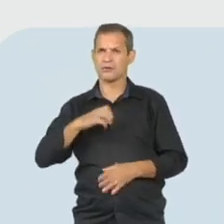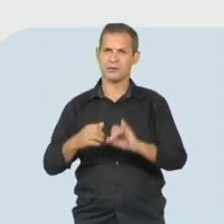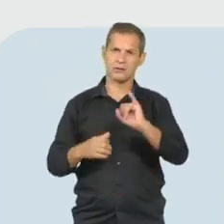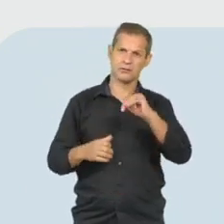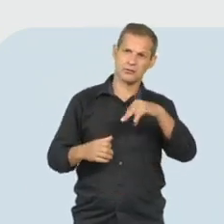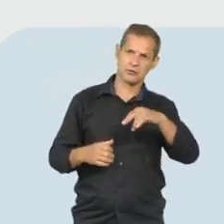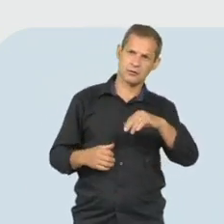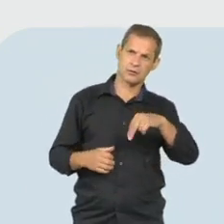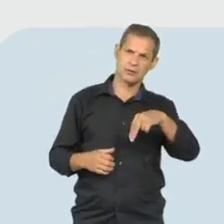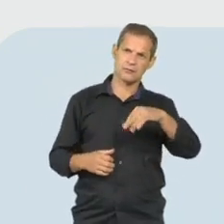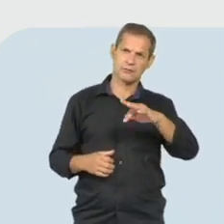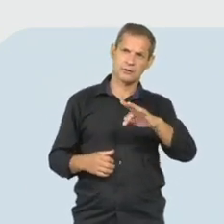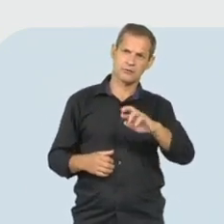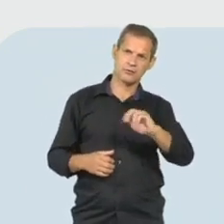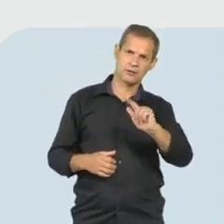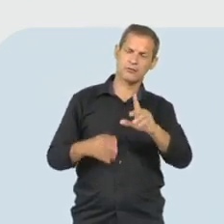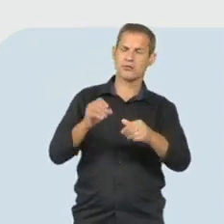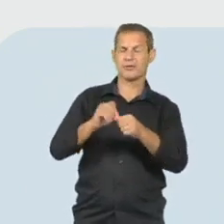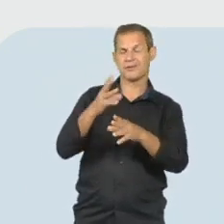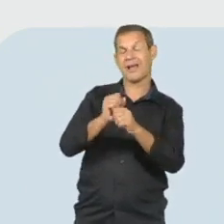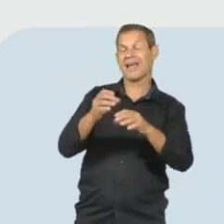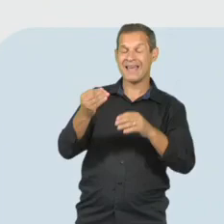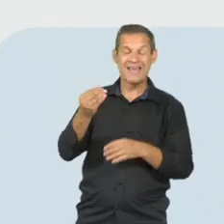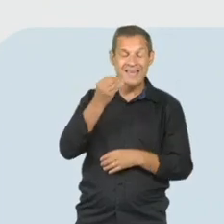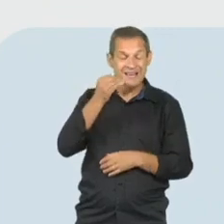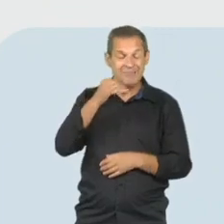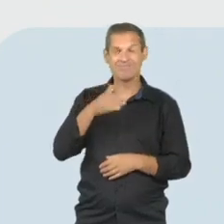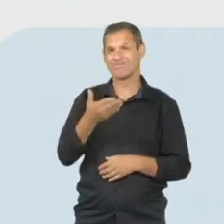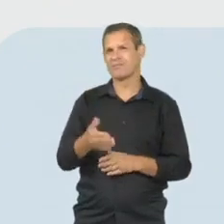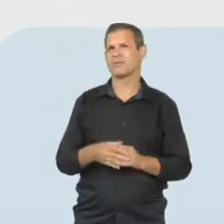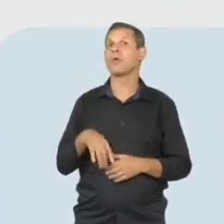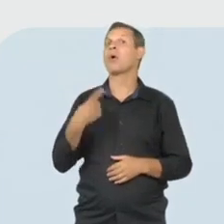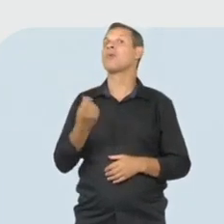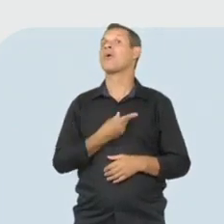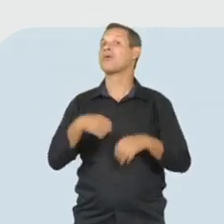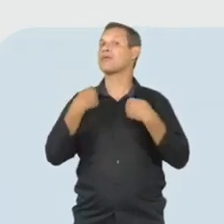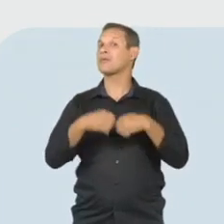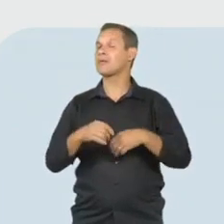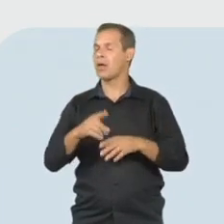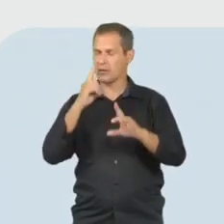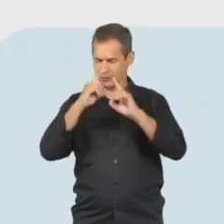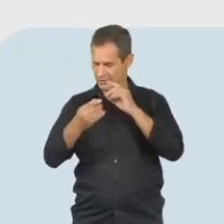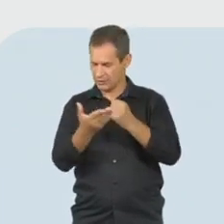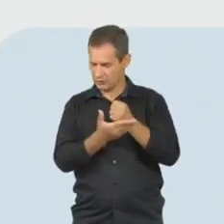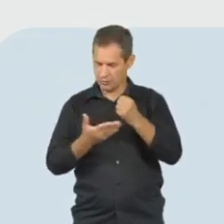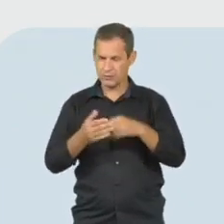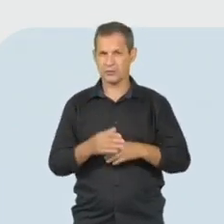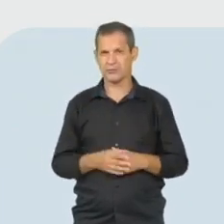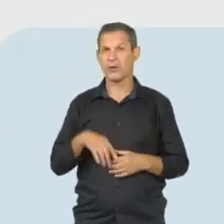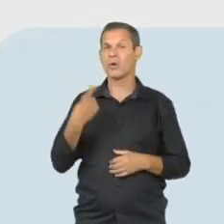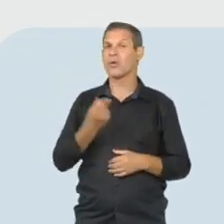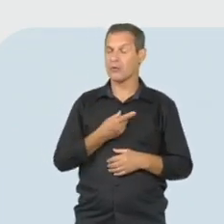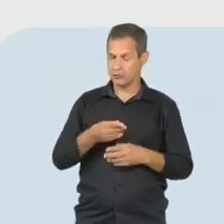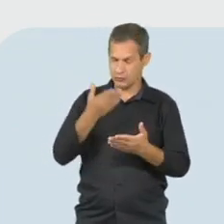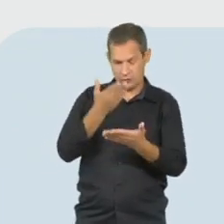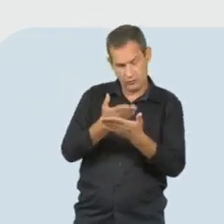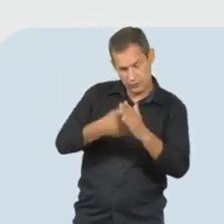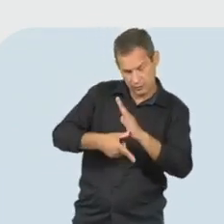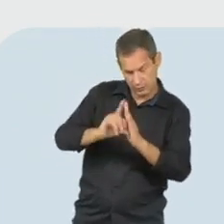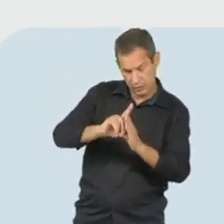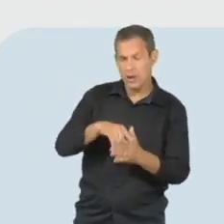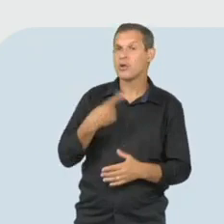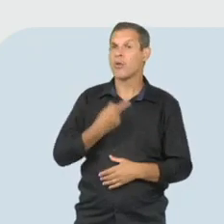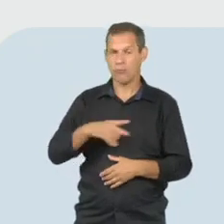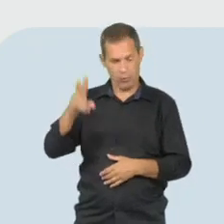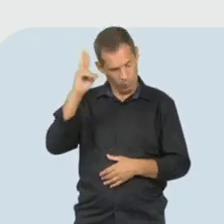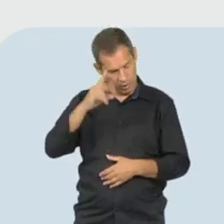inferencial, fazendo esses levantamentos. É claro que, para isso, nós precisamos de dados básicos, que nós já vimos, e nós vamos